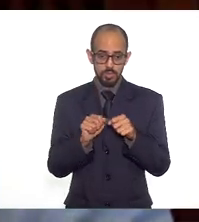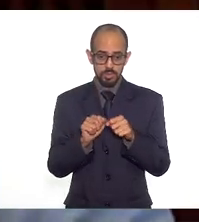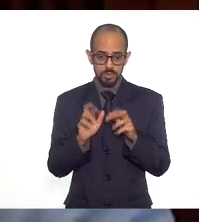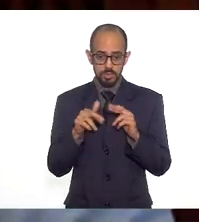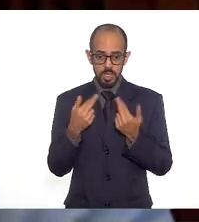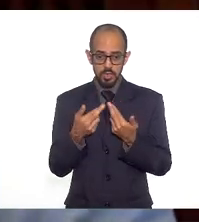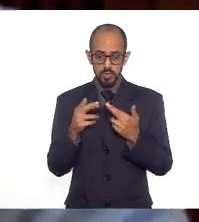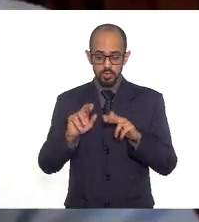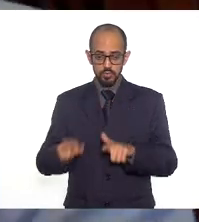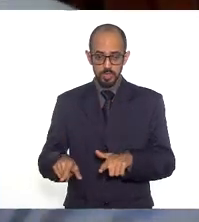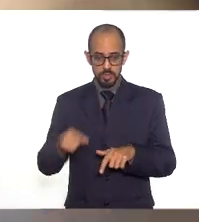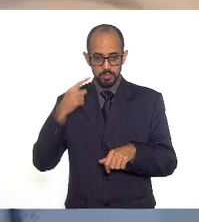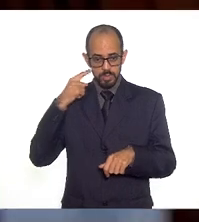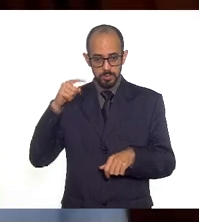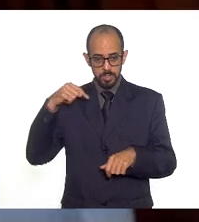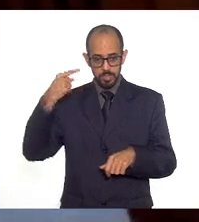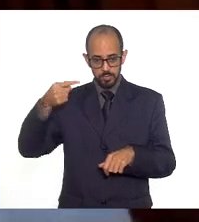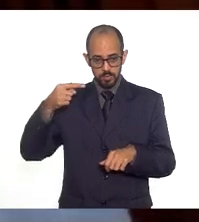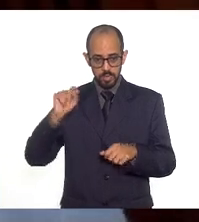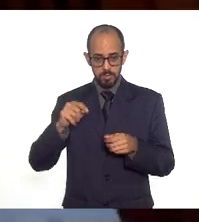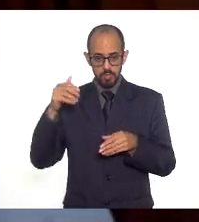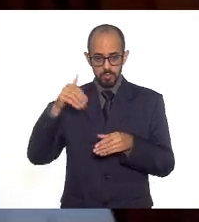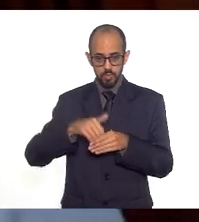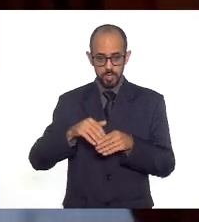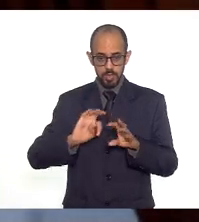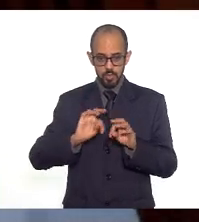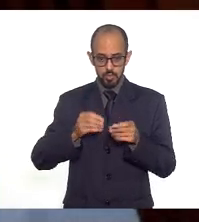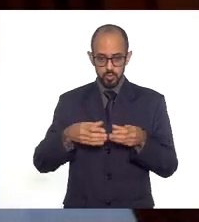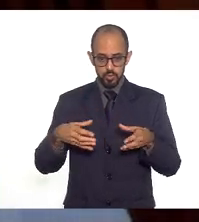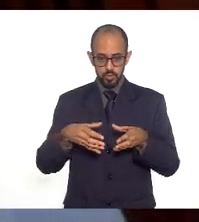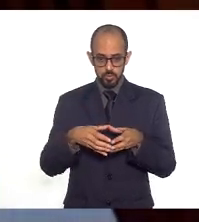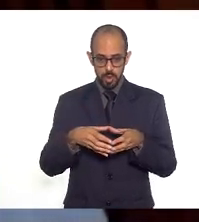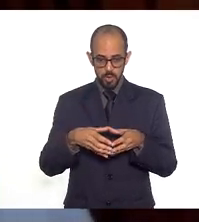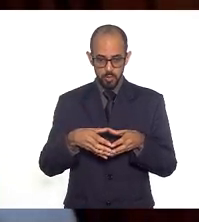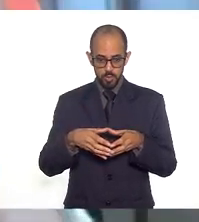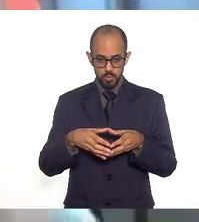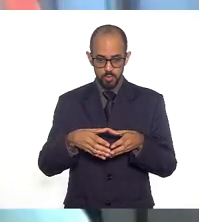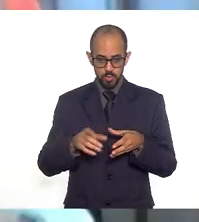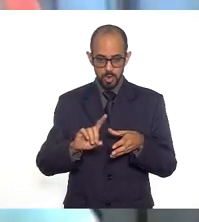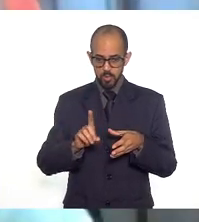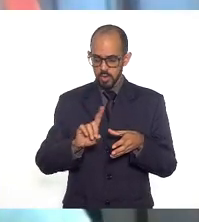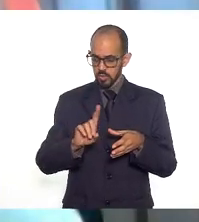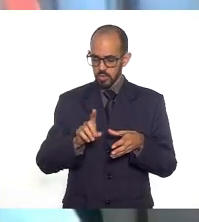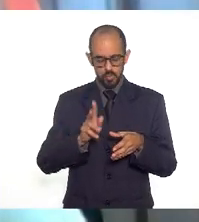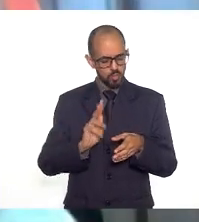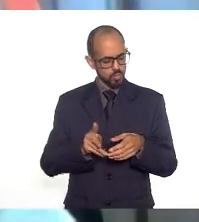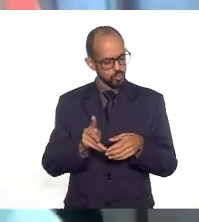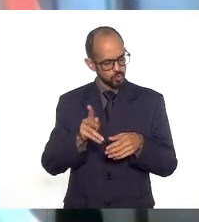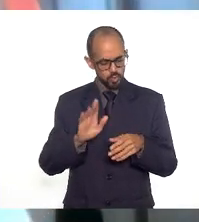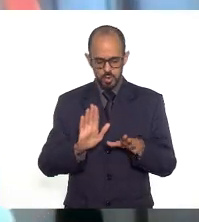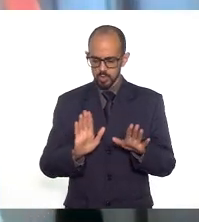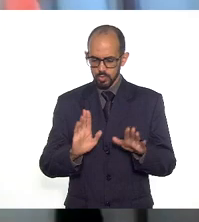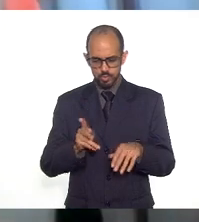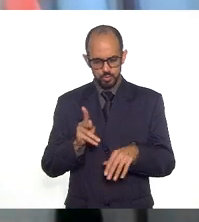reunião para a semana que vem votar em bloco a anexação, porque aí dá tempo de uma semana para avaliação. Essas a gente